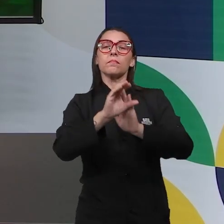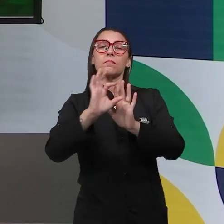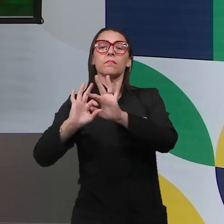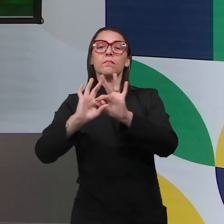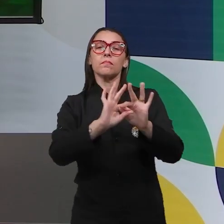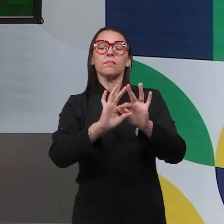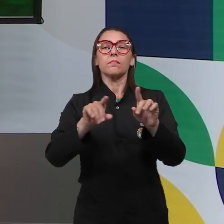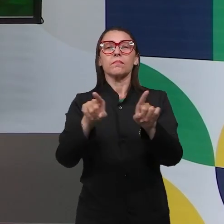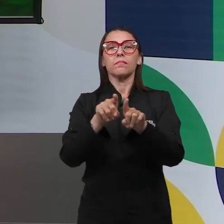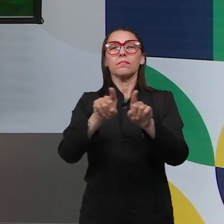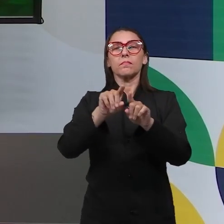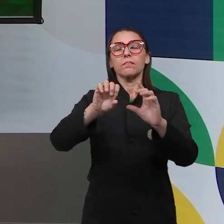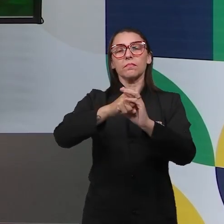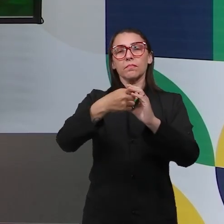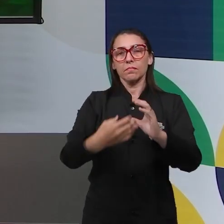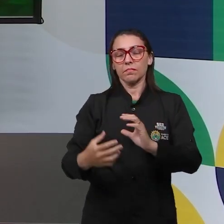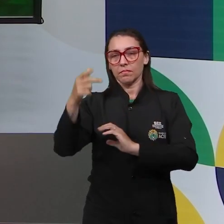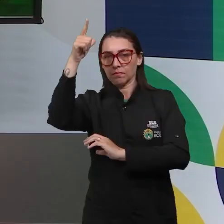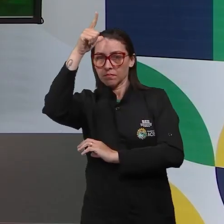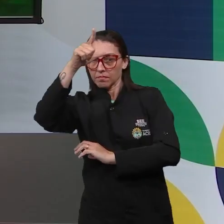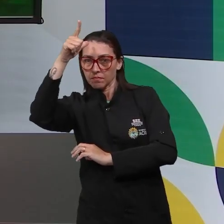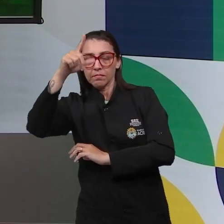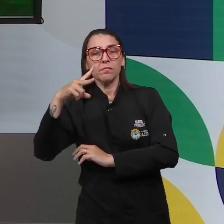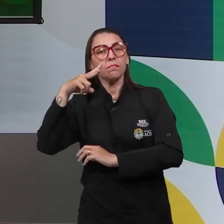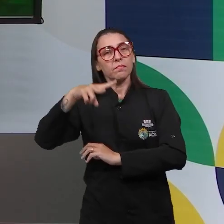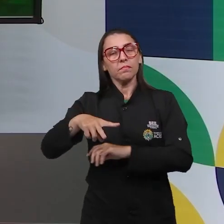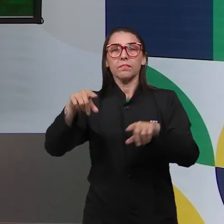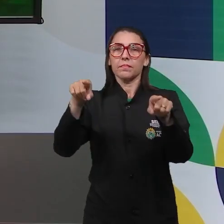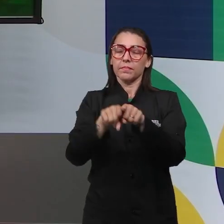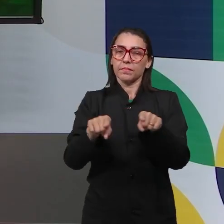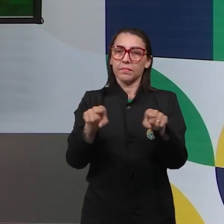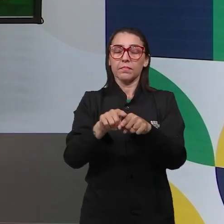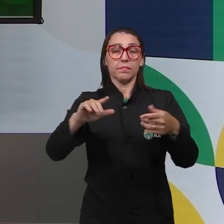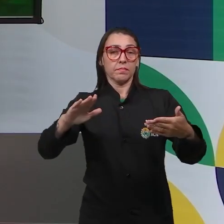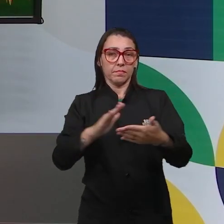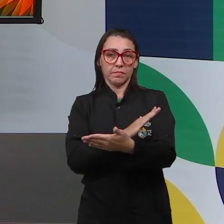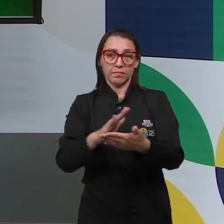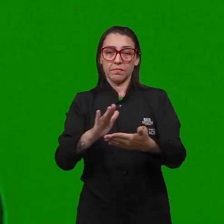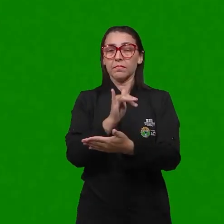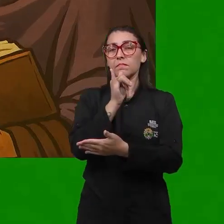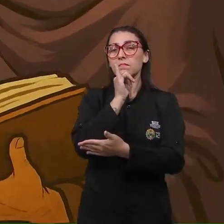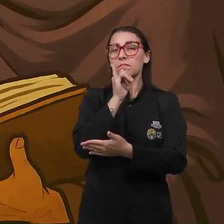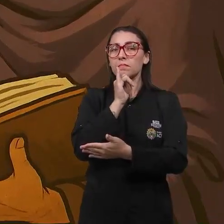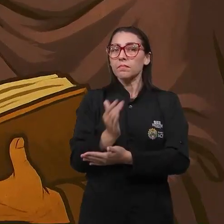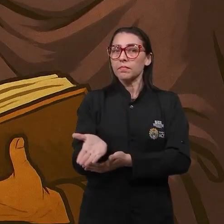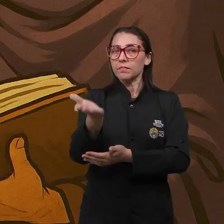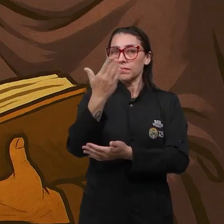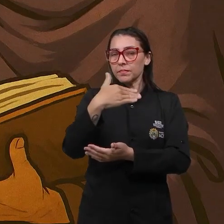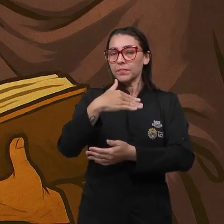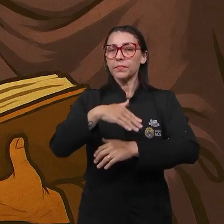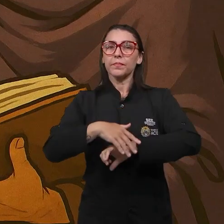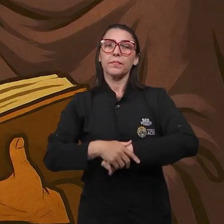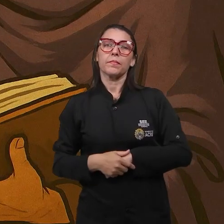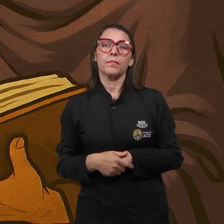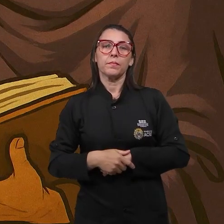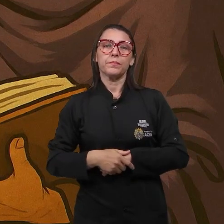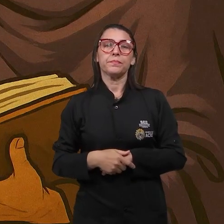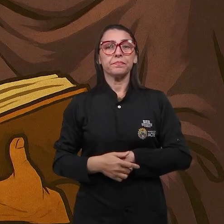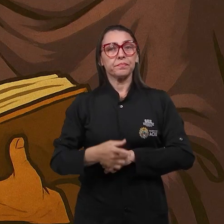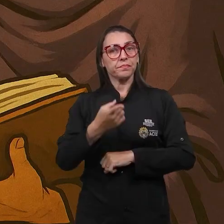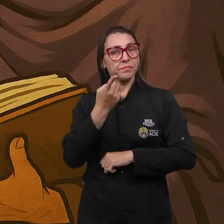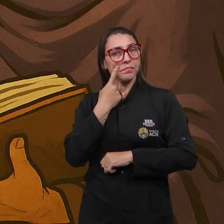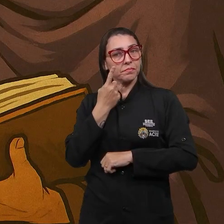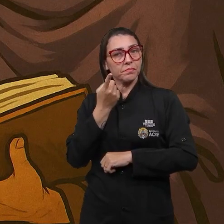também as características das lendas e ver também aí alguns exemplos. Vamos lá? Então temos